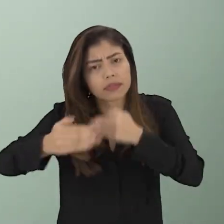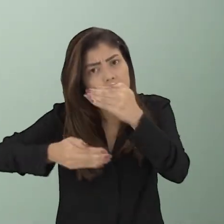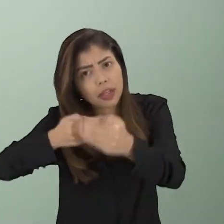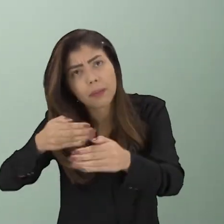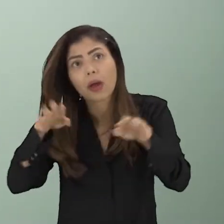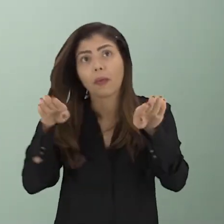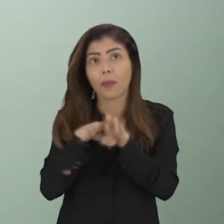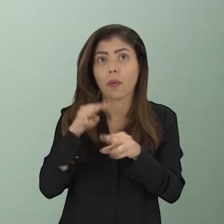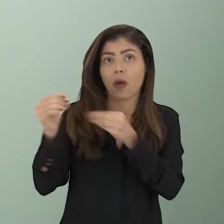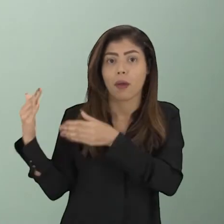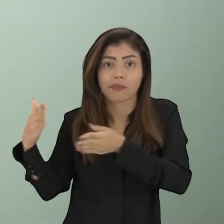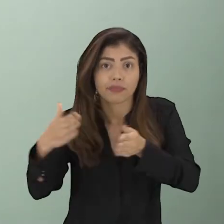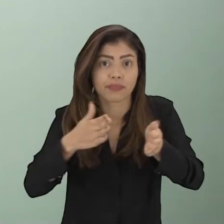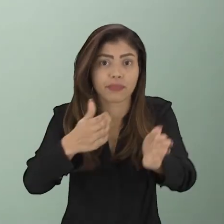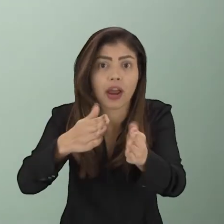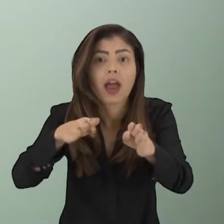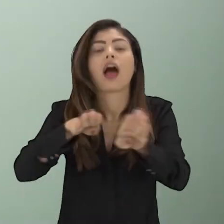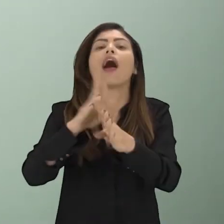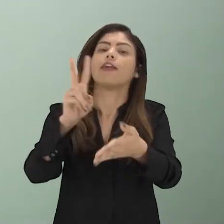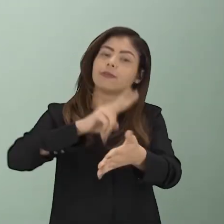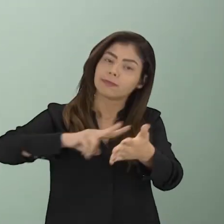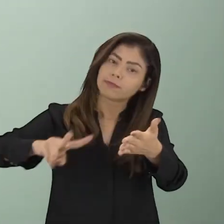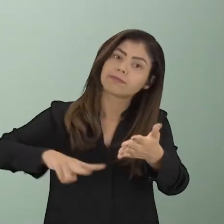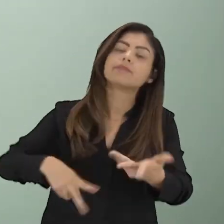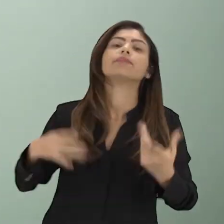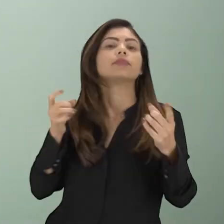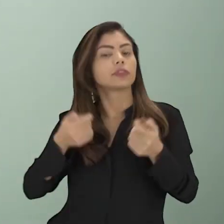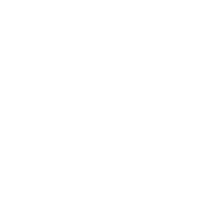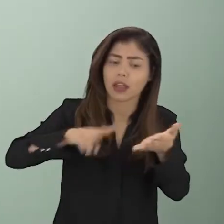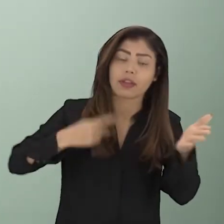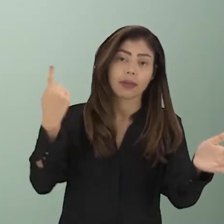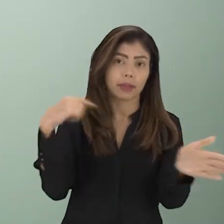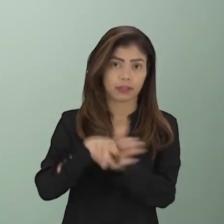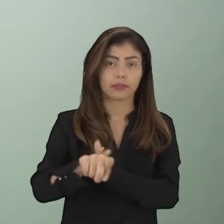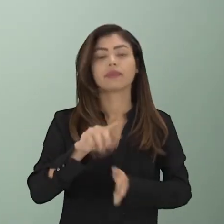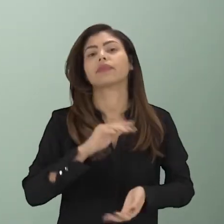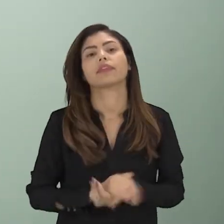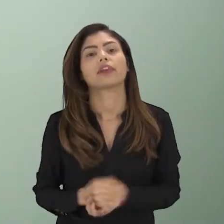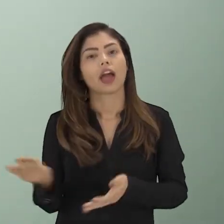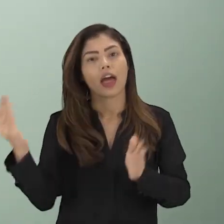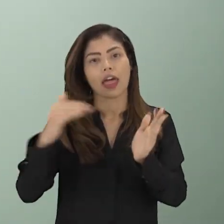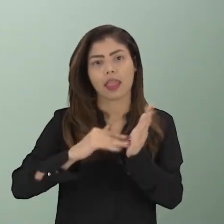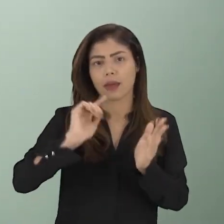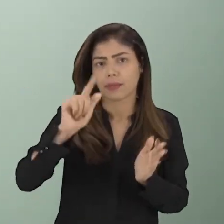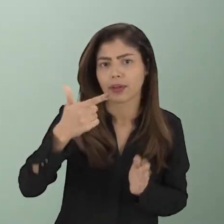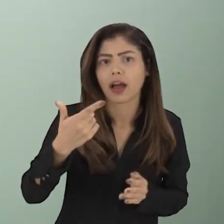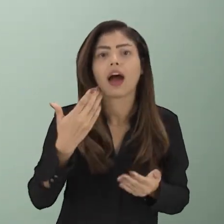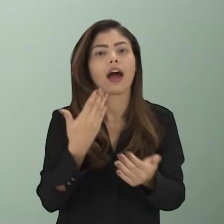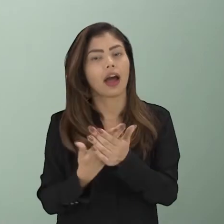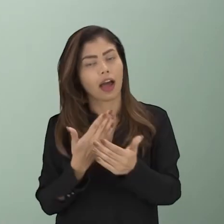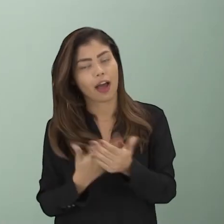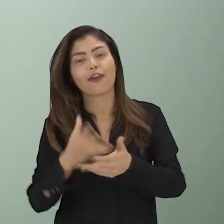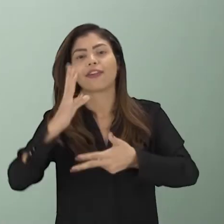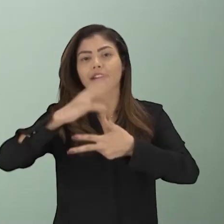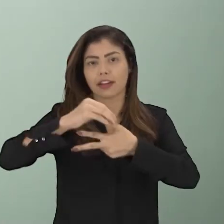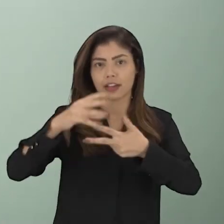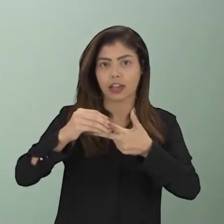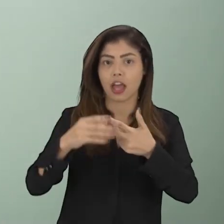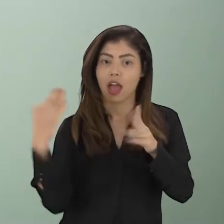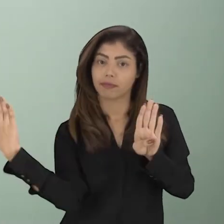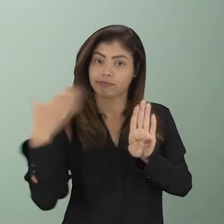se você direcionar a sua leitura para essas dicas que eu te dei hoje. Então, na próxima aula a gente fala mais de Enem. Não esquece